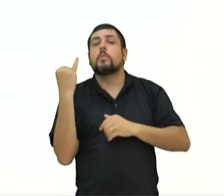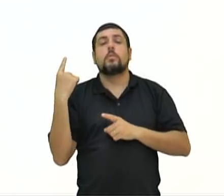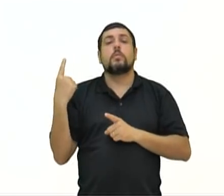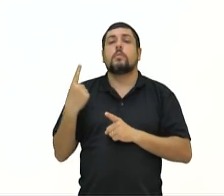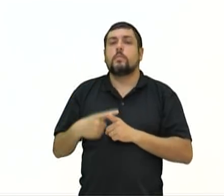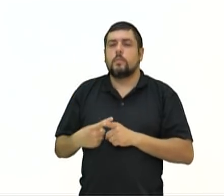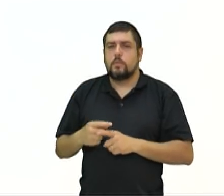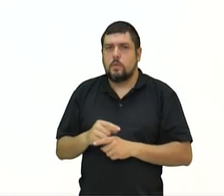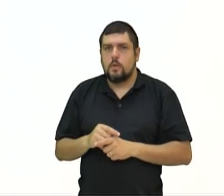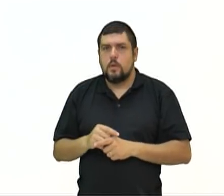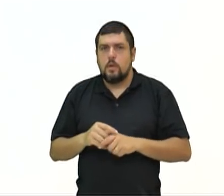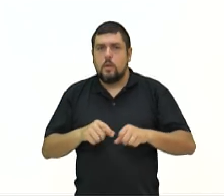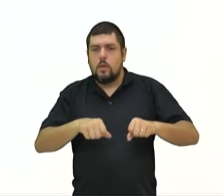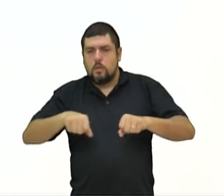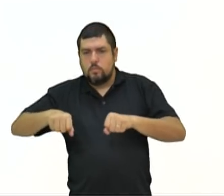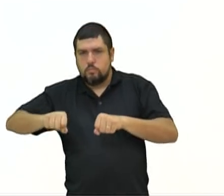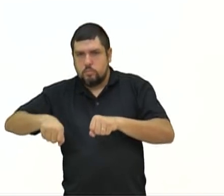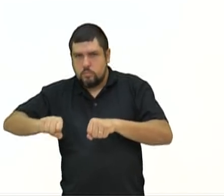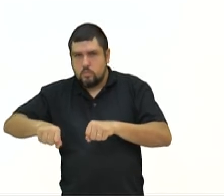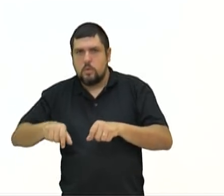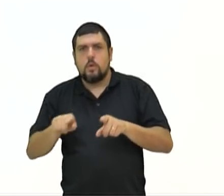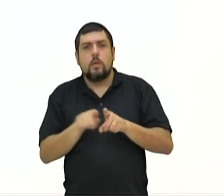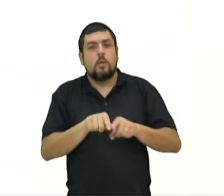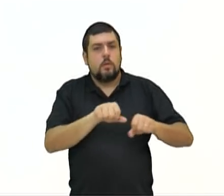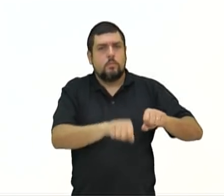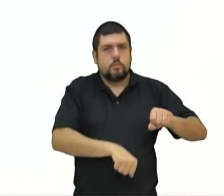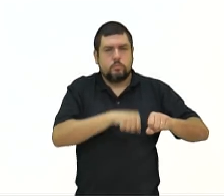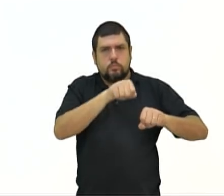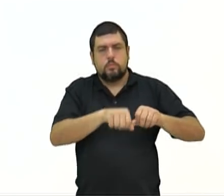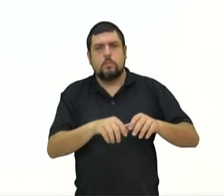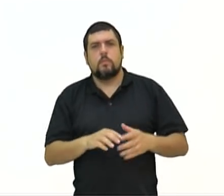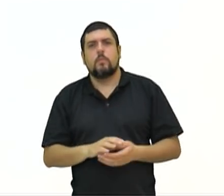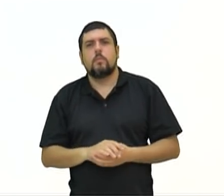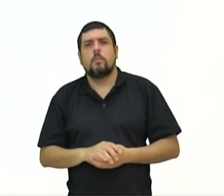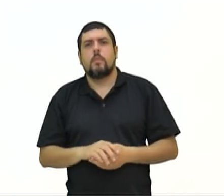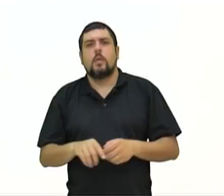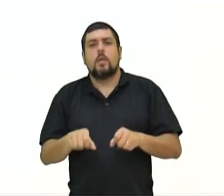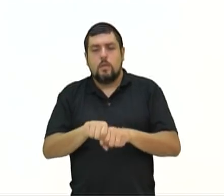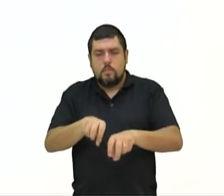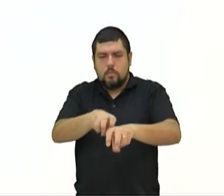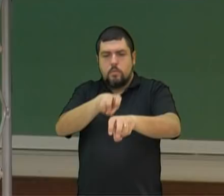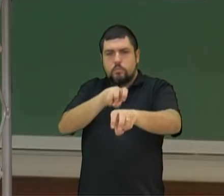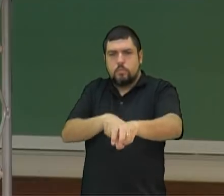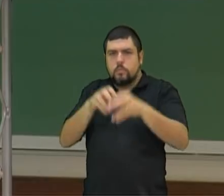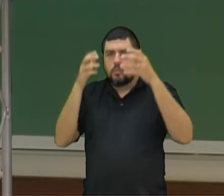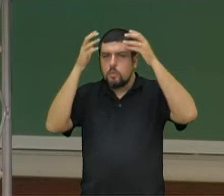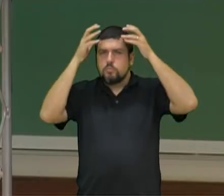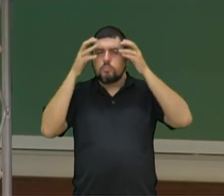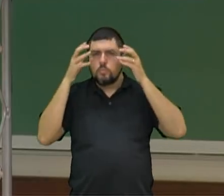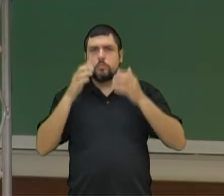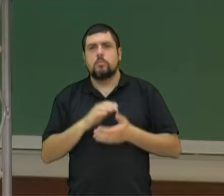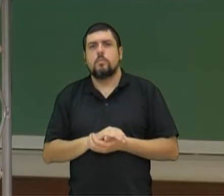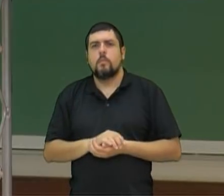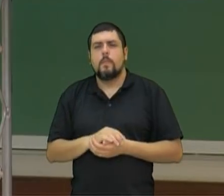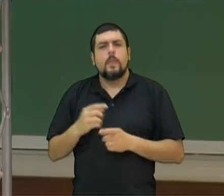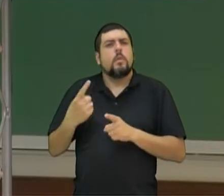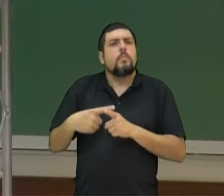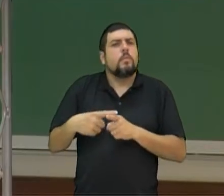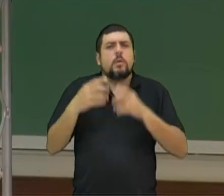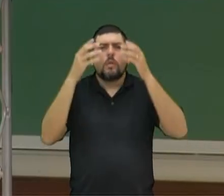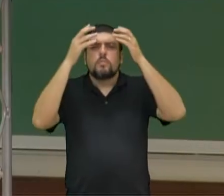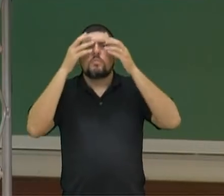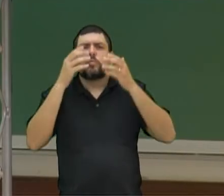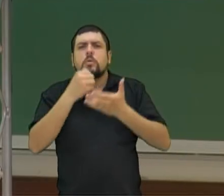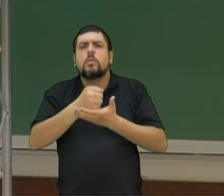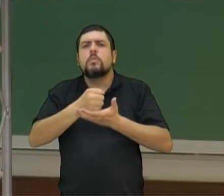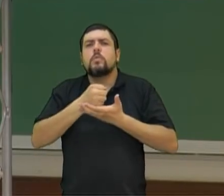para condutores e passageiros de motocicleta. Qual é a função? Para que ele serve? Para que ele